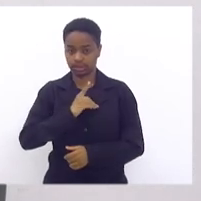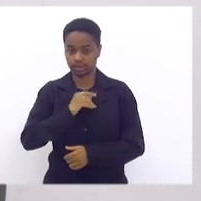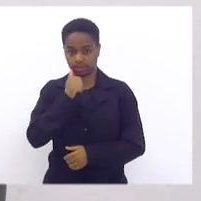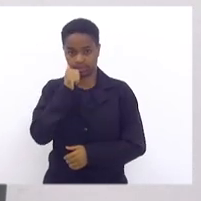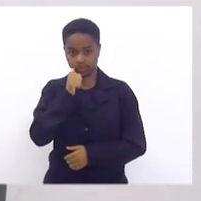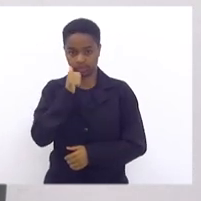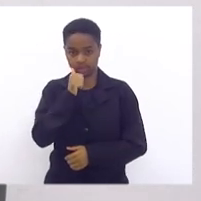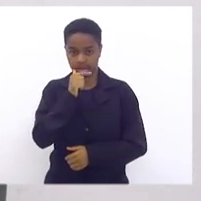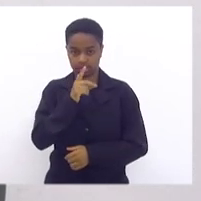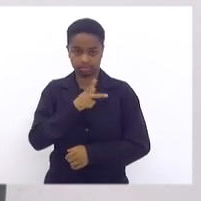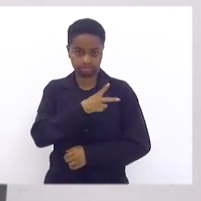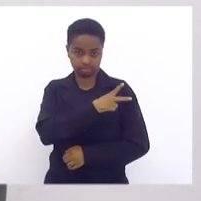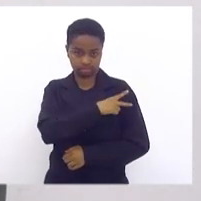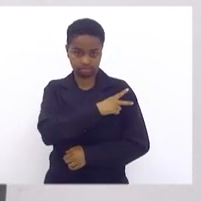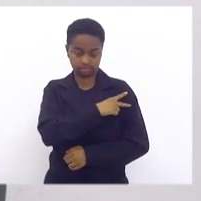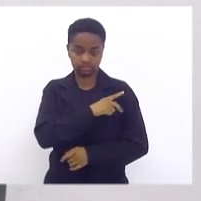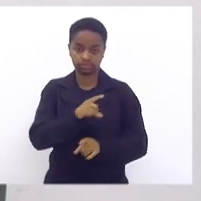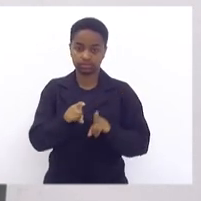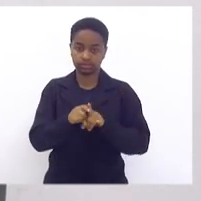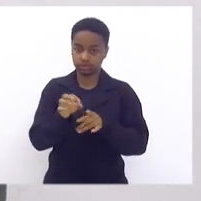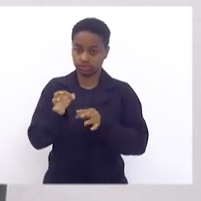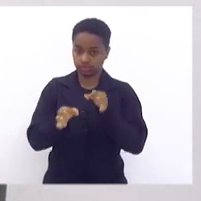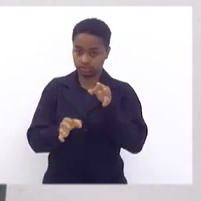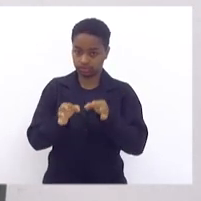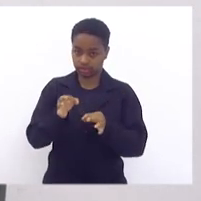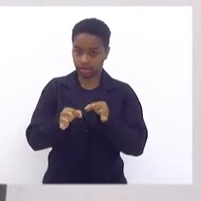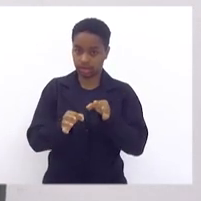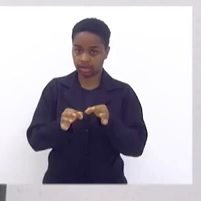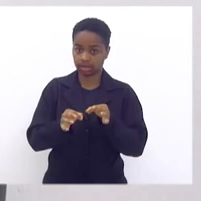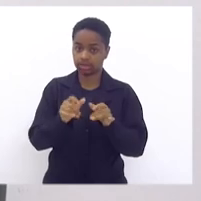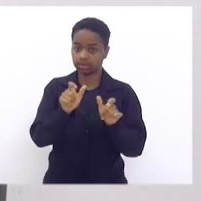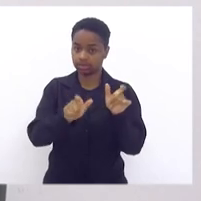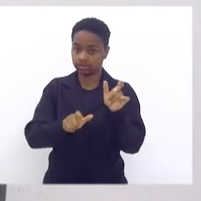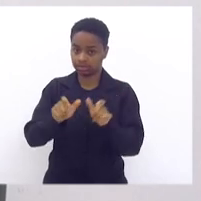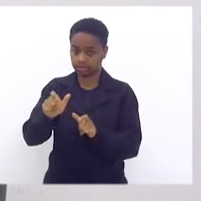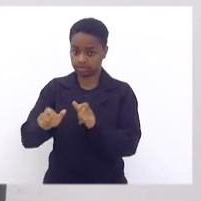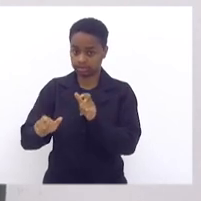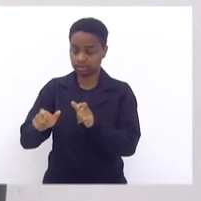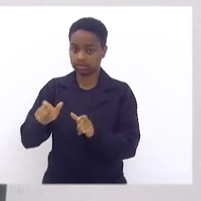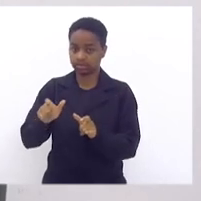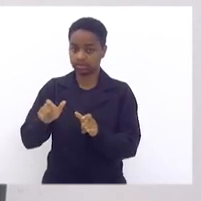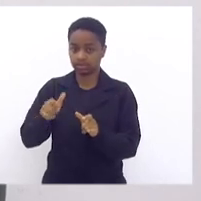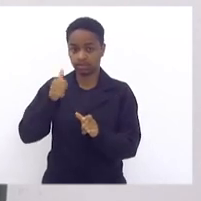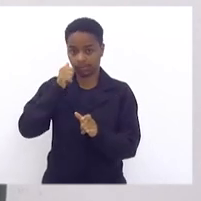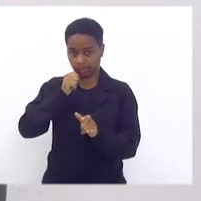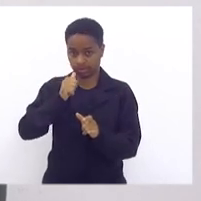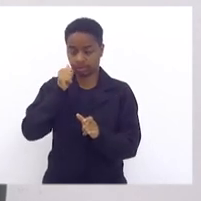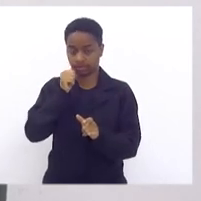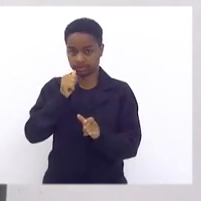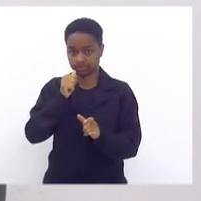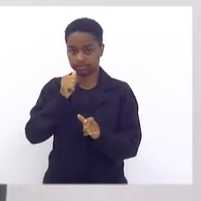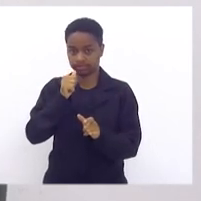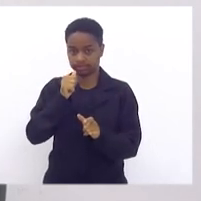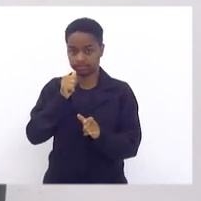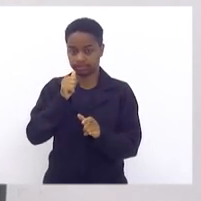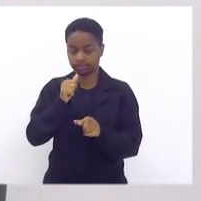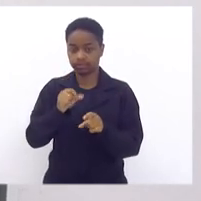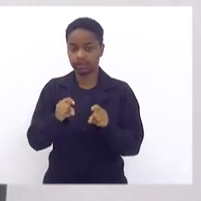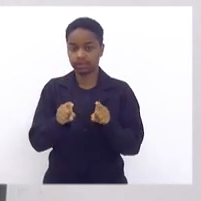mulheres, julgadas por juízes de primeira instância mulher,